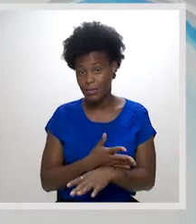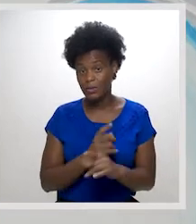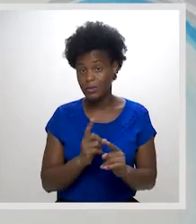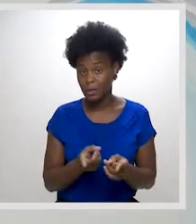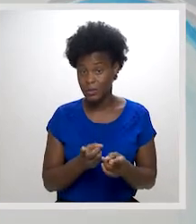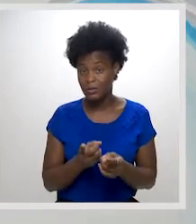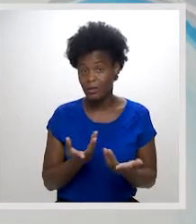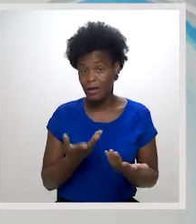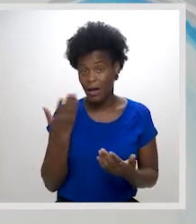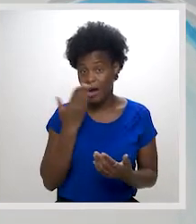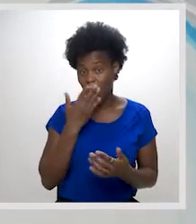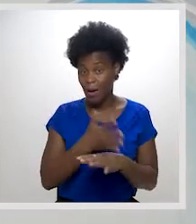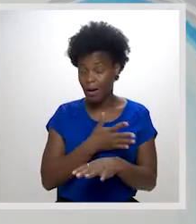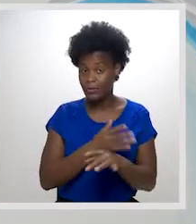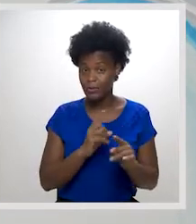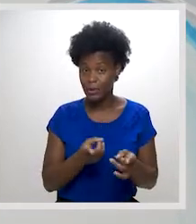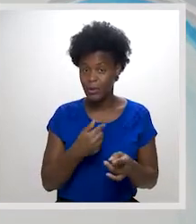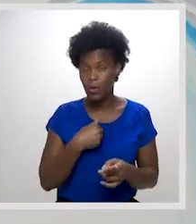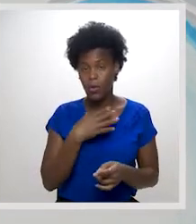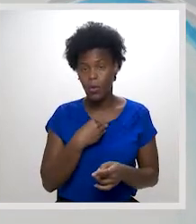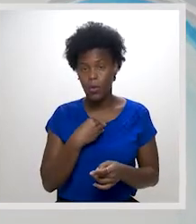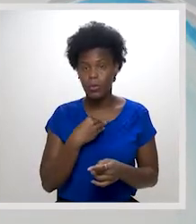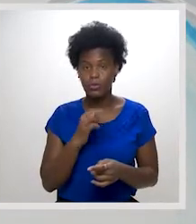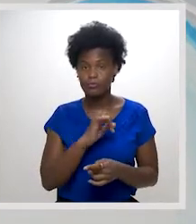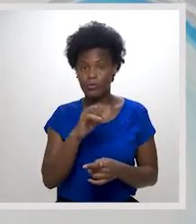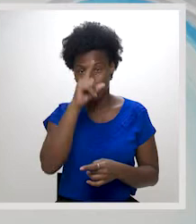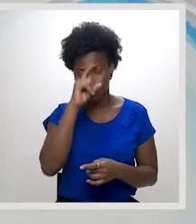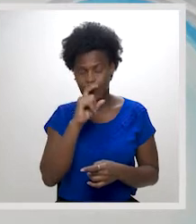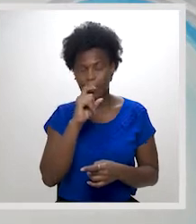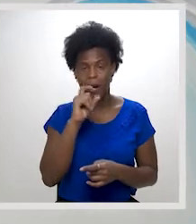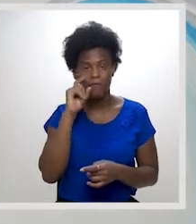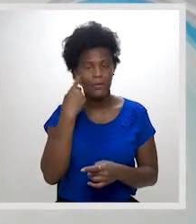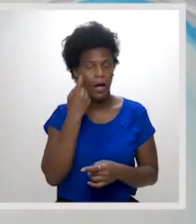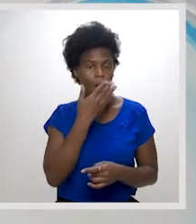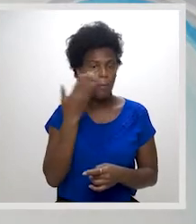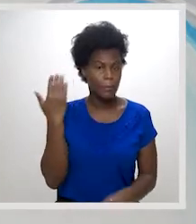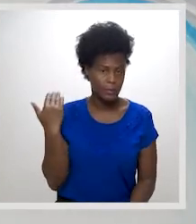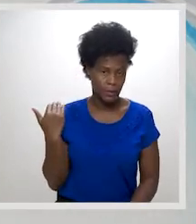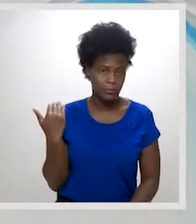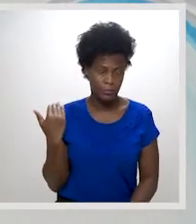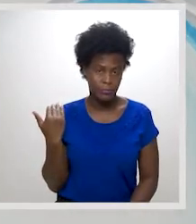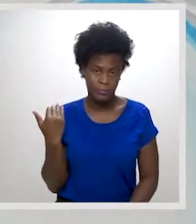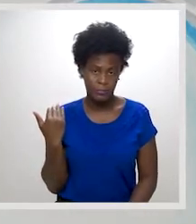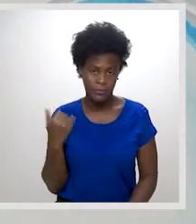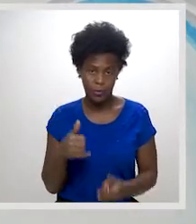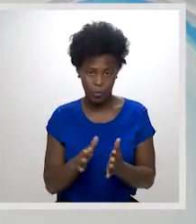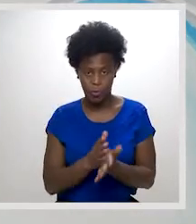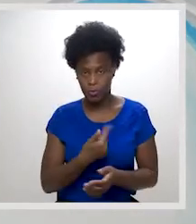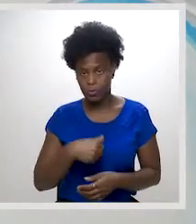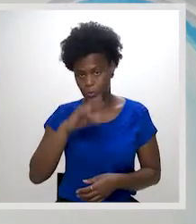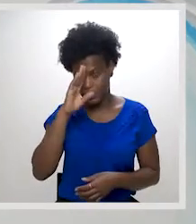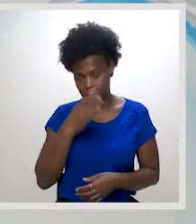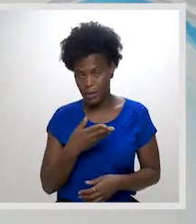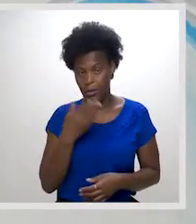Antes de iniciarmos propriamente a aula, gostaria de fazer uma breve recapitulação da aula passada. Todos